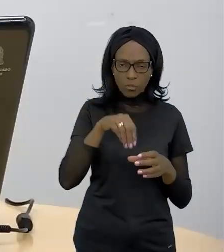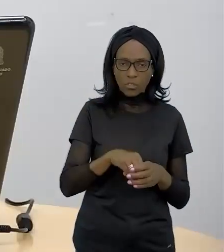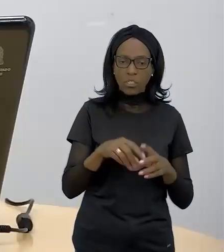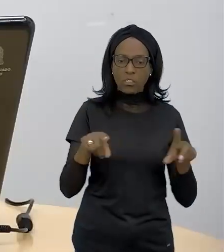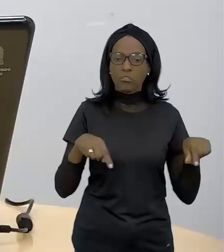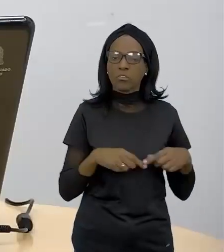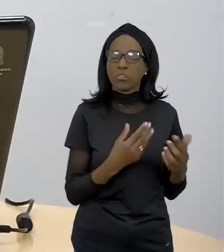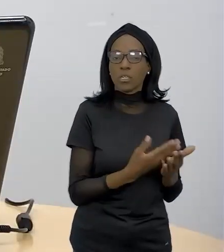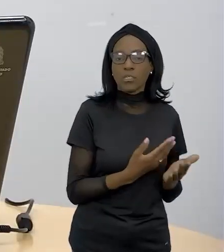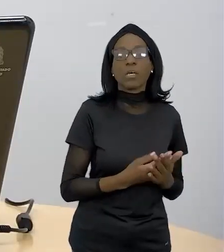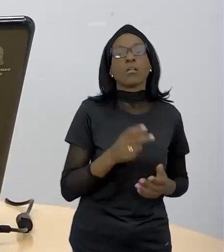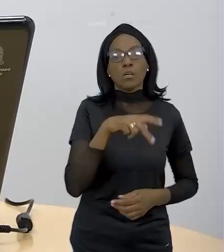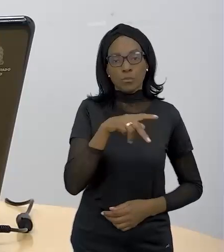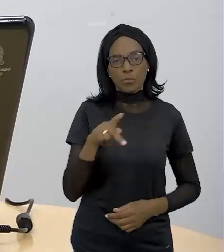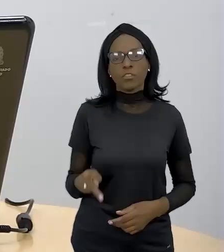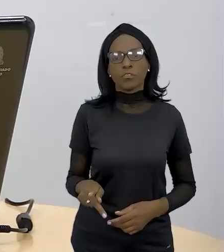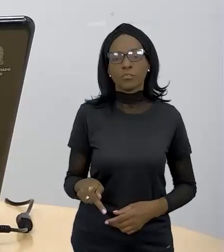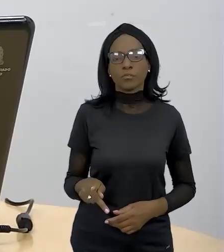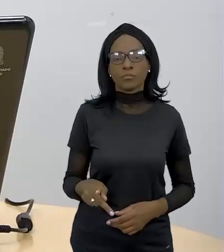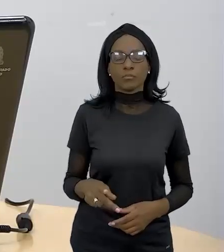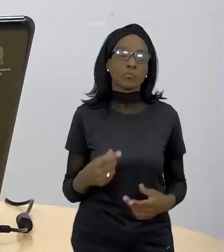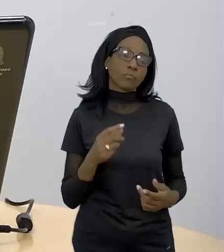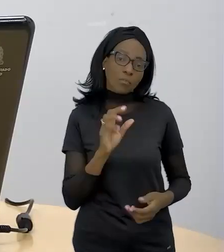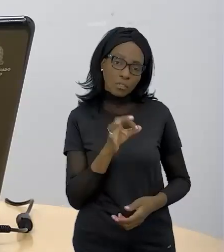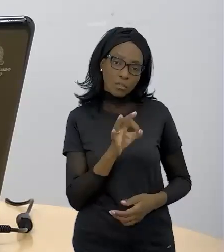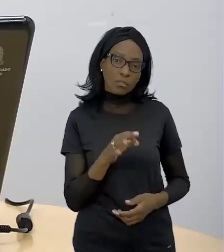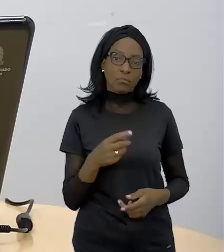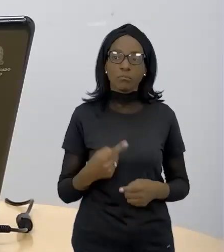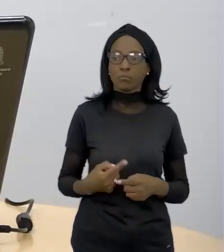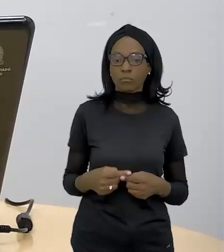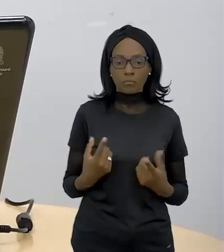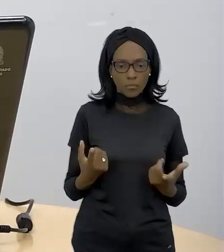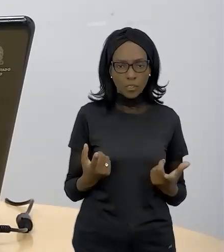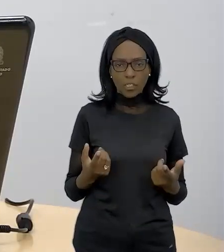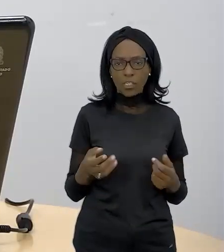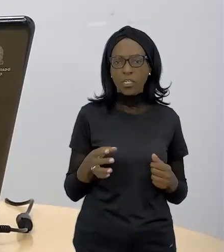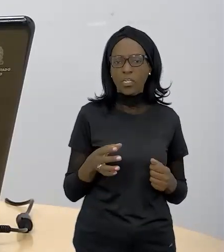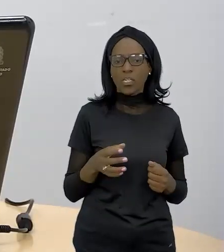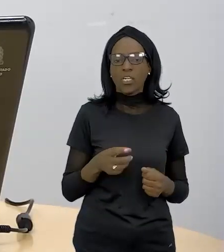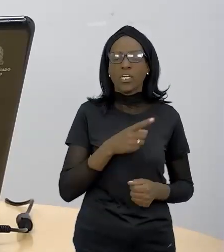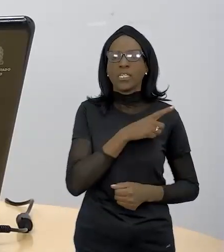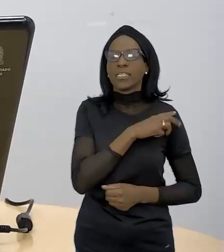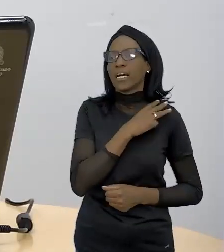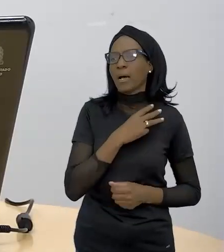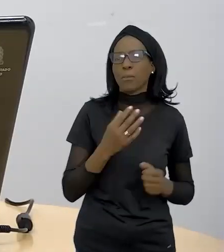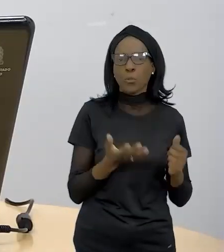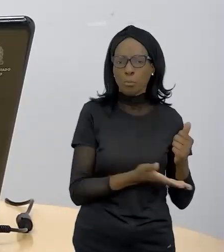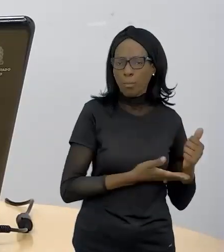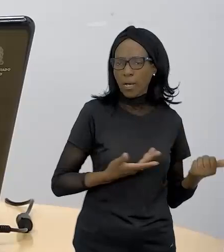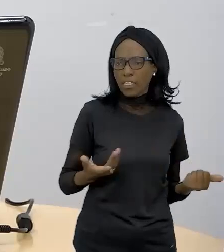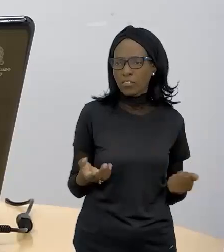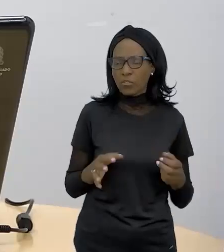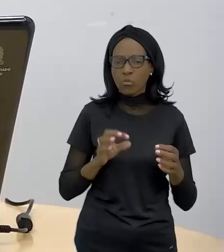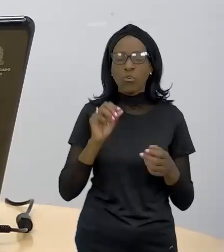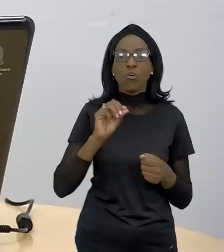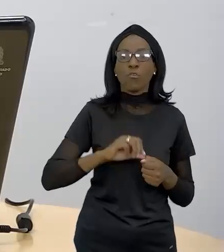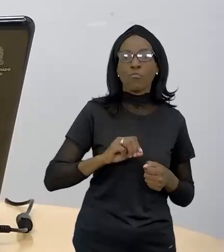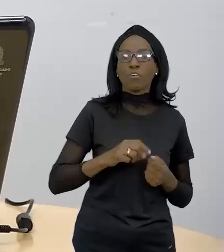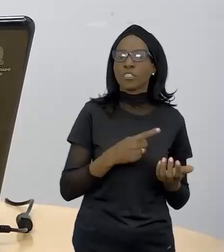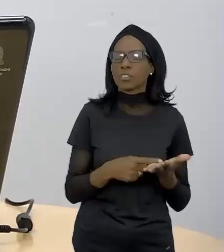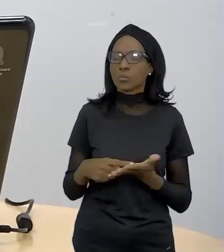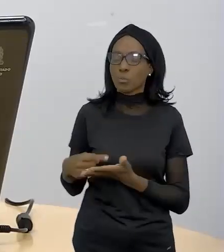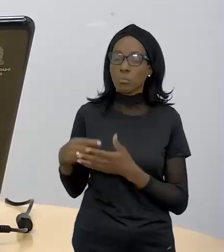a construção, né, principalmente na formação geral básica, essa construção de um plano de